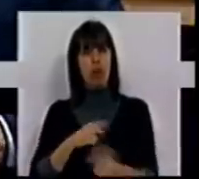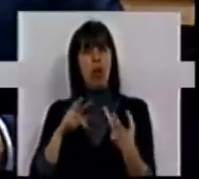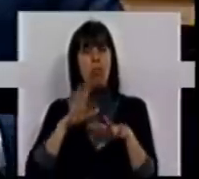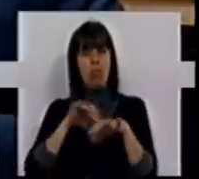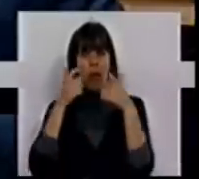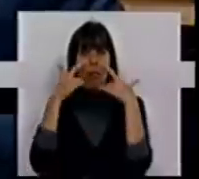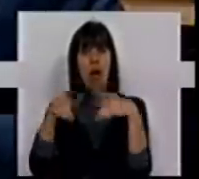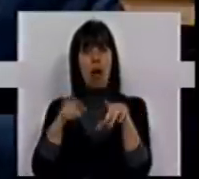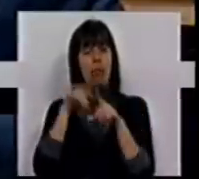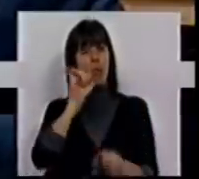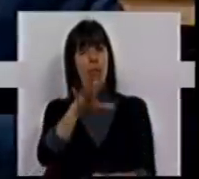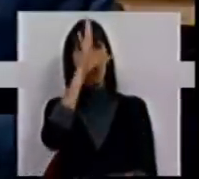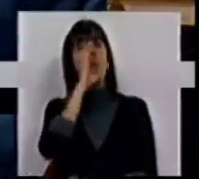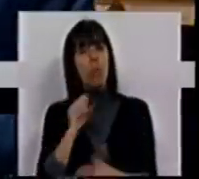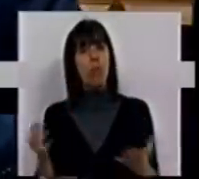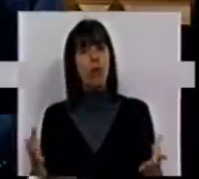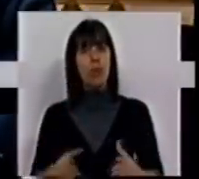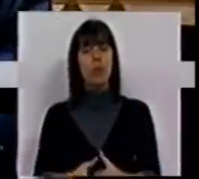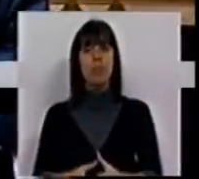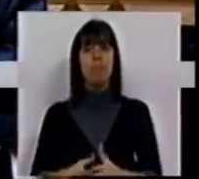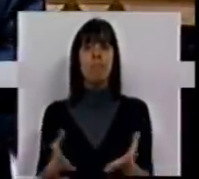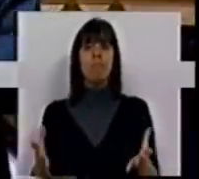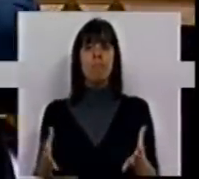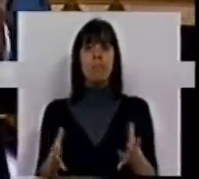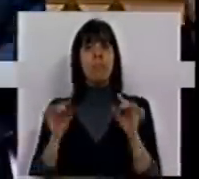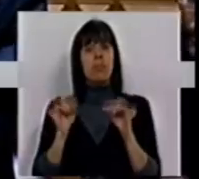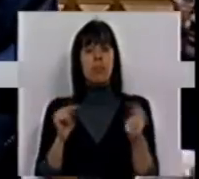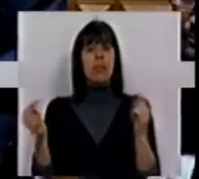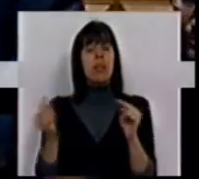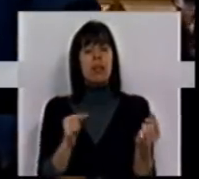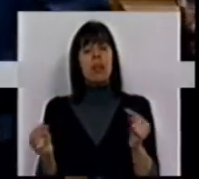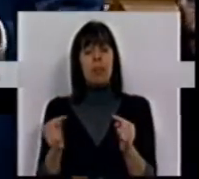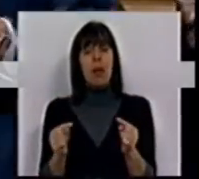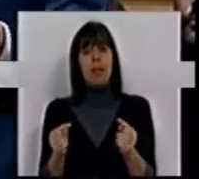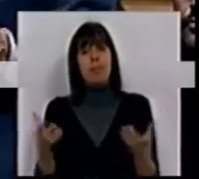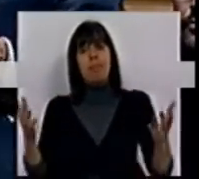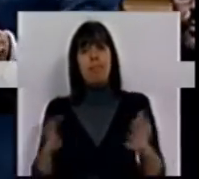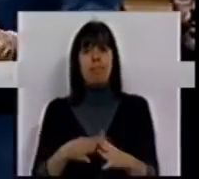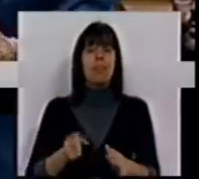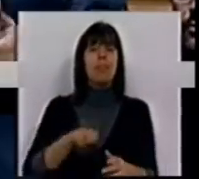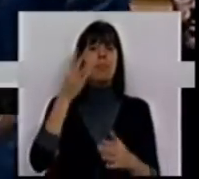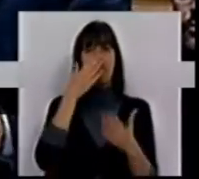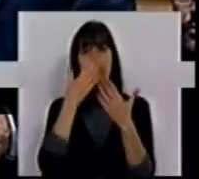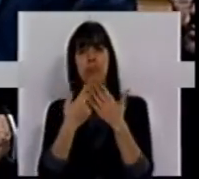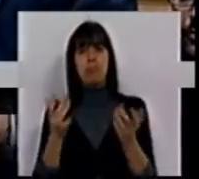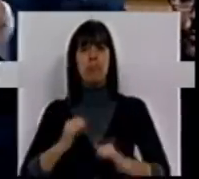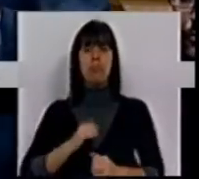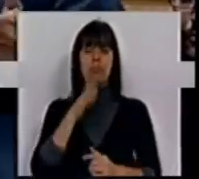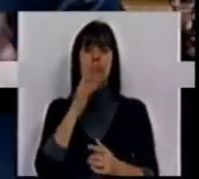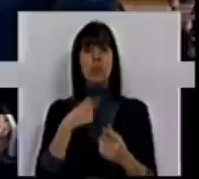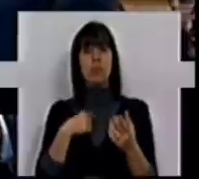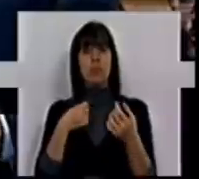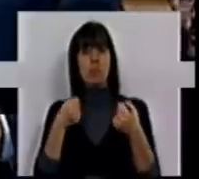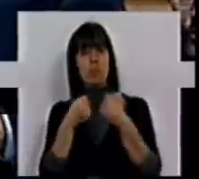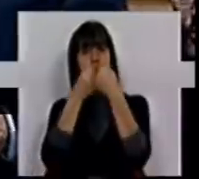esta política do seu governo. E nestes debates temos, enfim, muitas vezes confrontado a nossa palavra